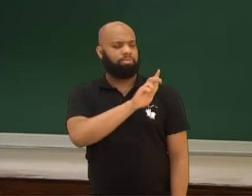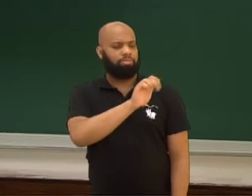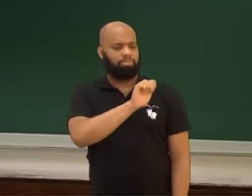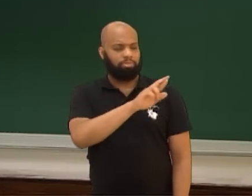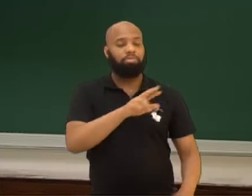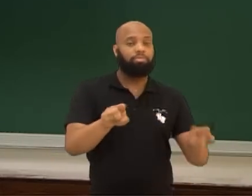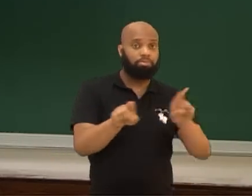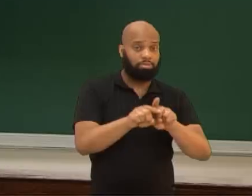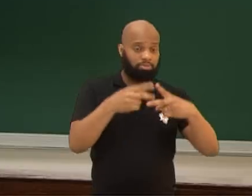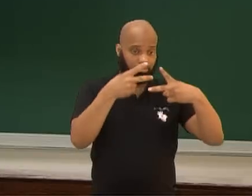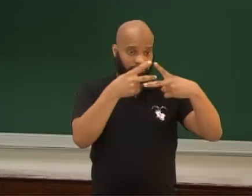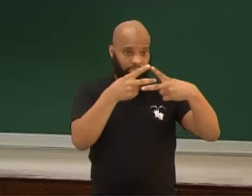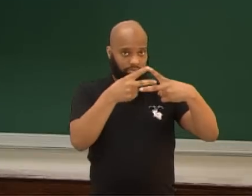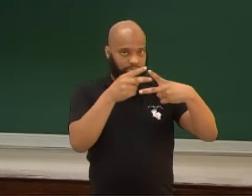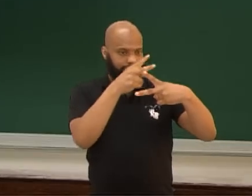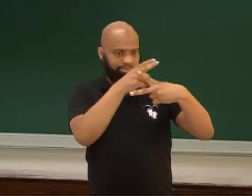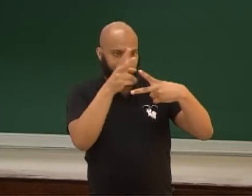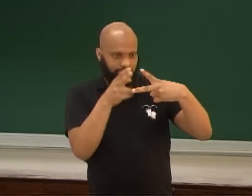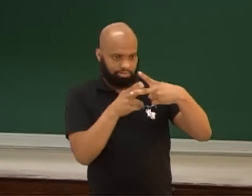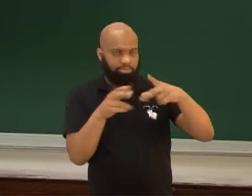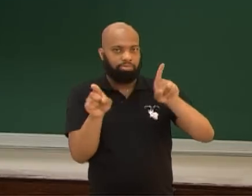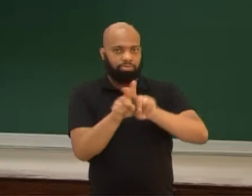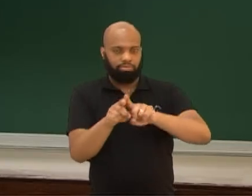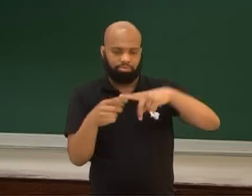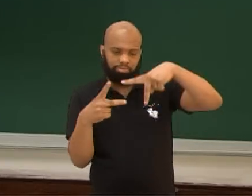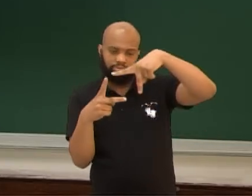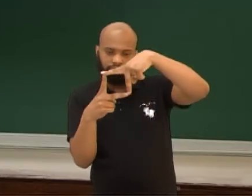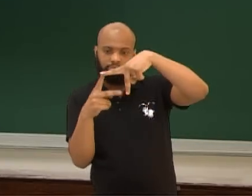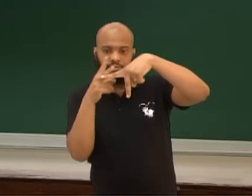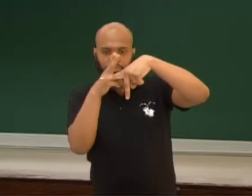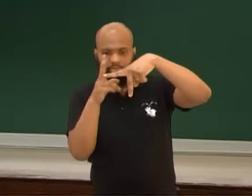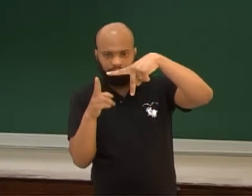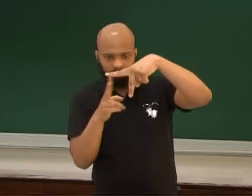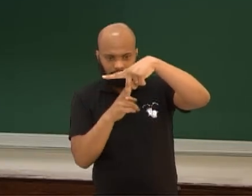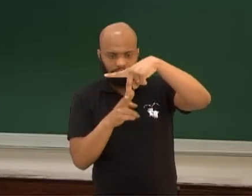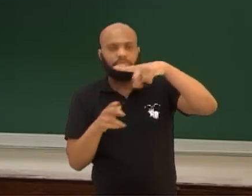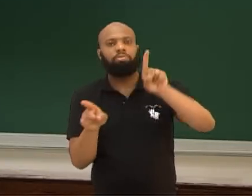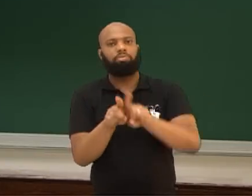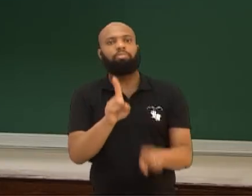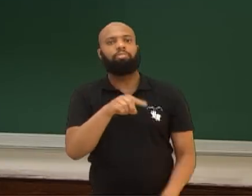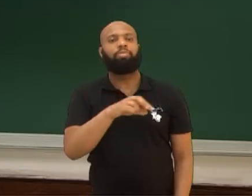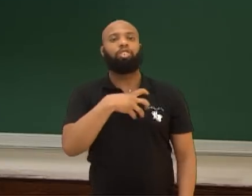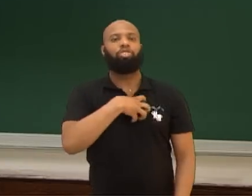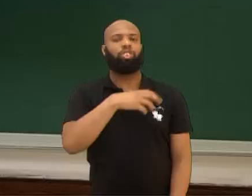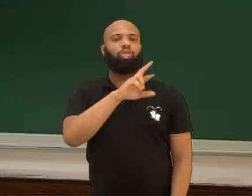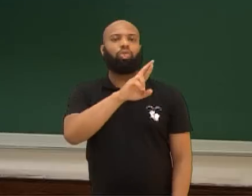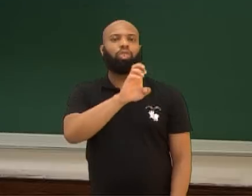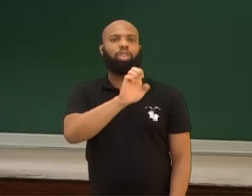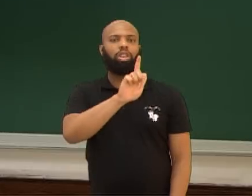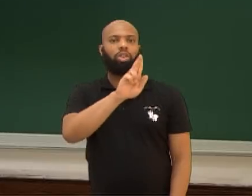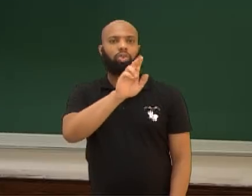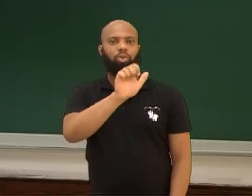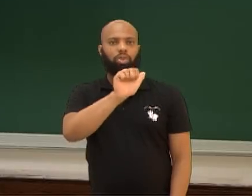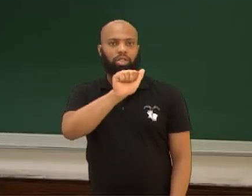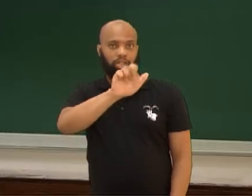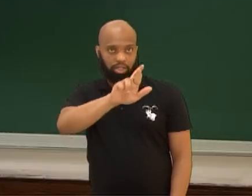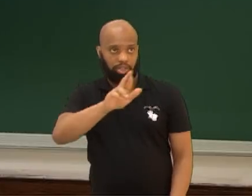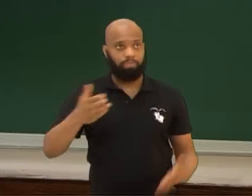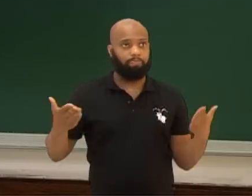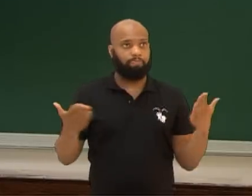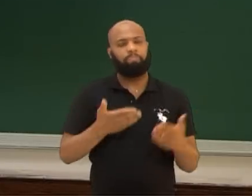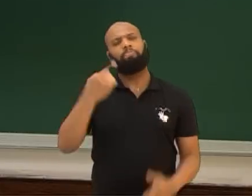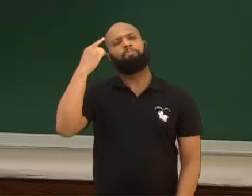um quadrado, que é o quadrilátero, né, regular, né, vamos dizer assim, tá bom? Então, aqui, agora